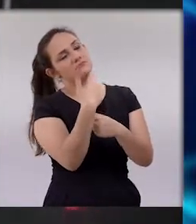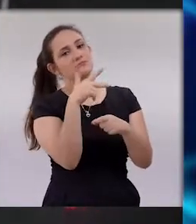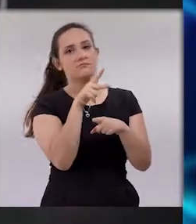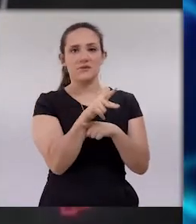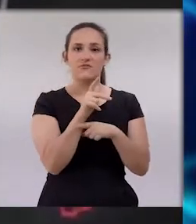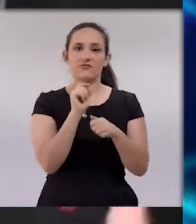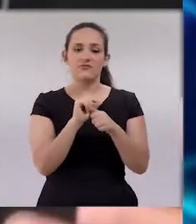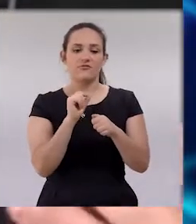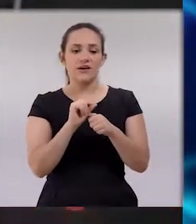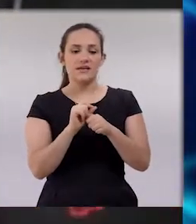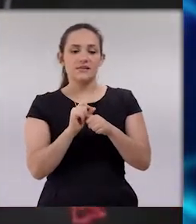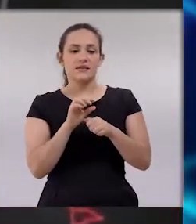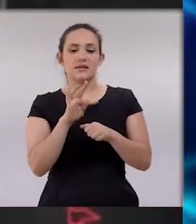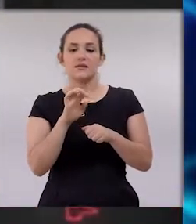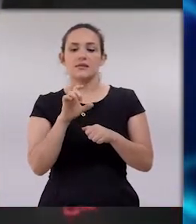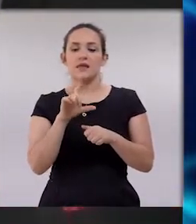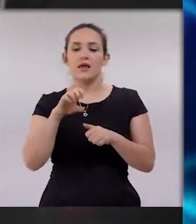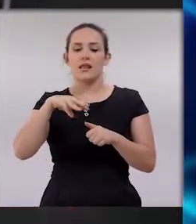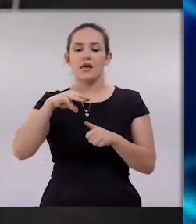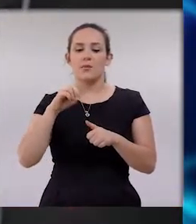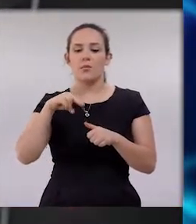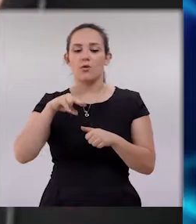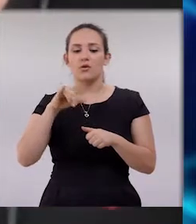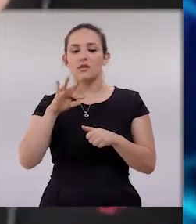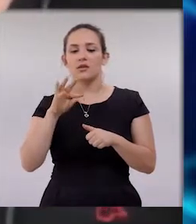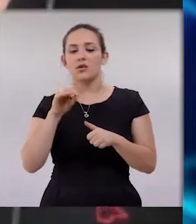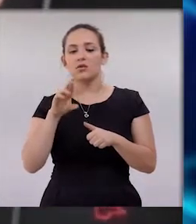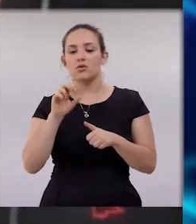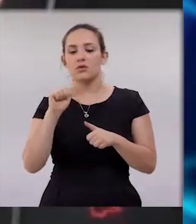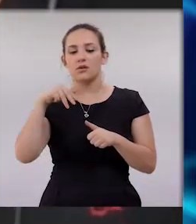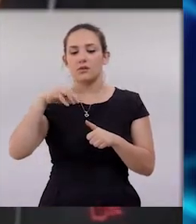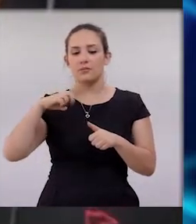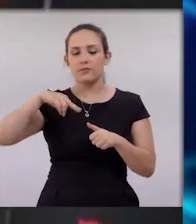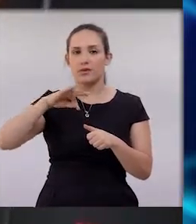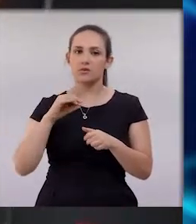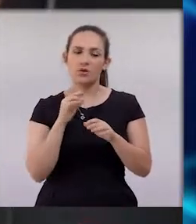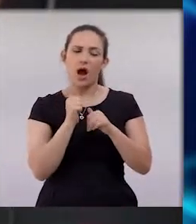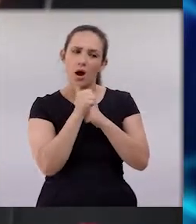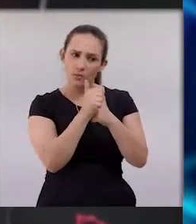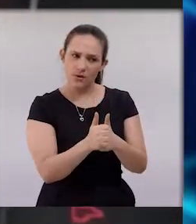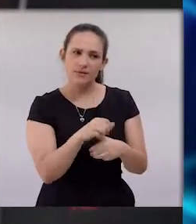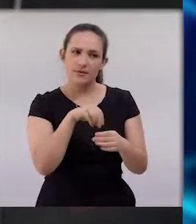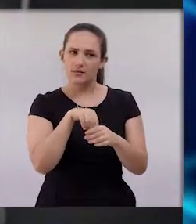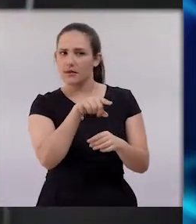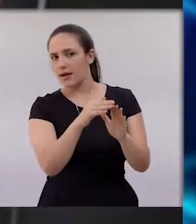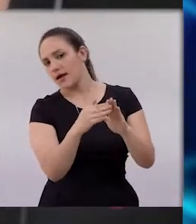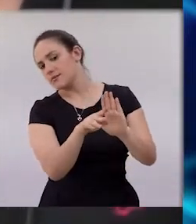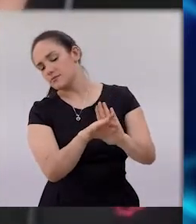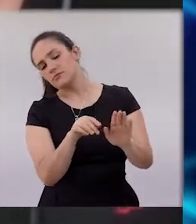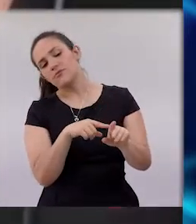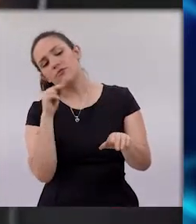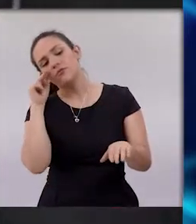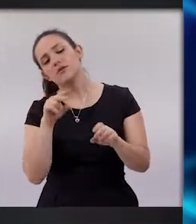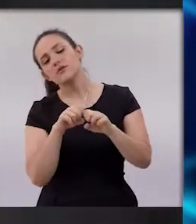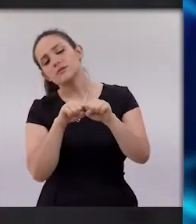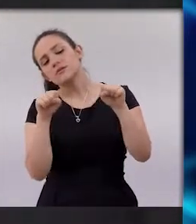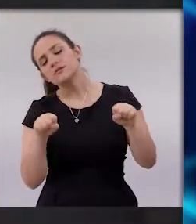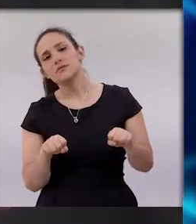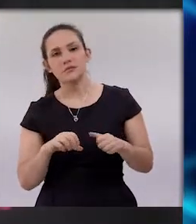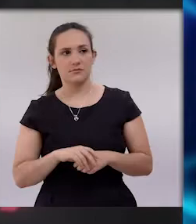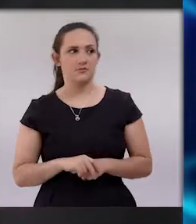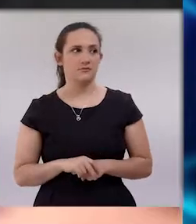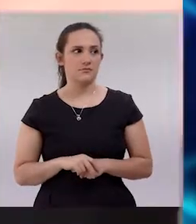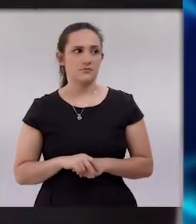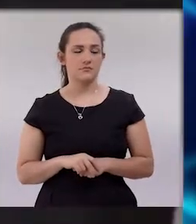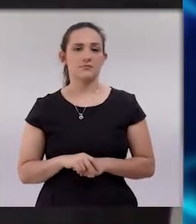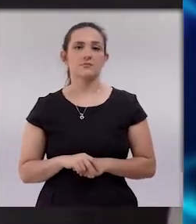de telemonitoramento, utilizando a telemedicina para facilitar a avaliação de especialistas dentro da UBS, sem o indivíduo ter que